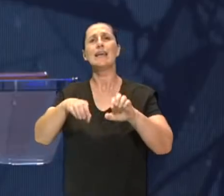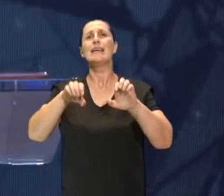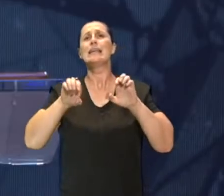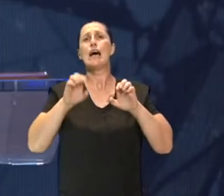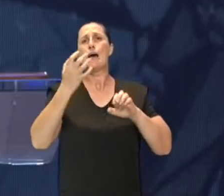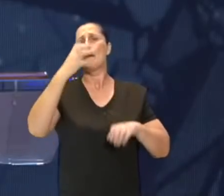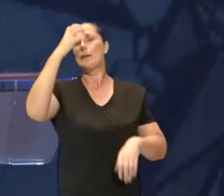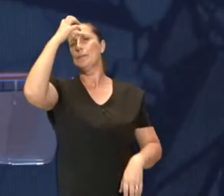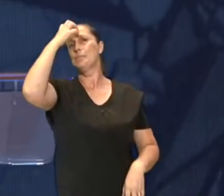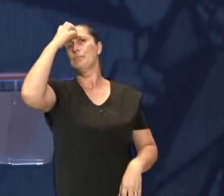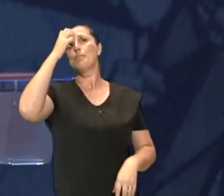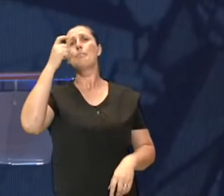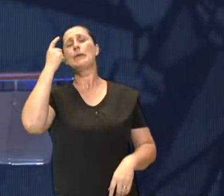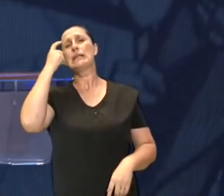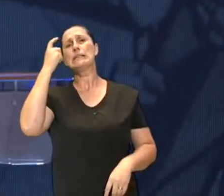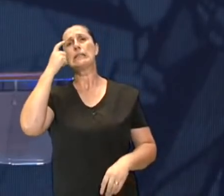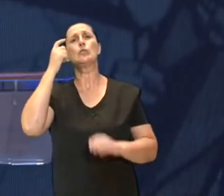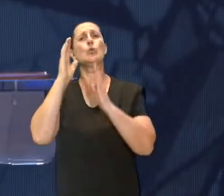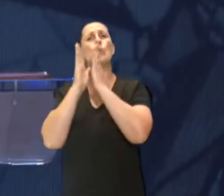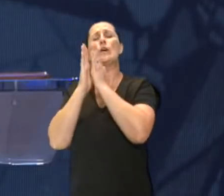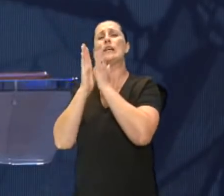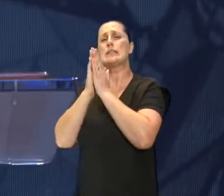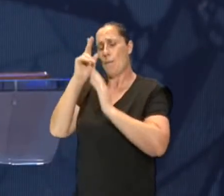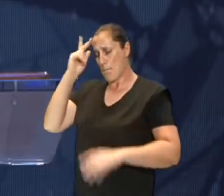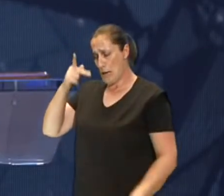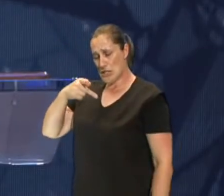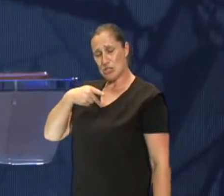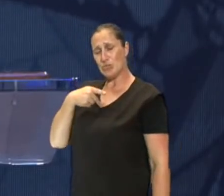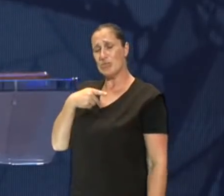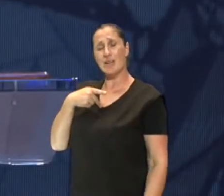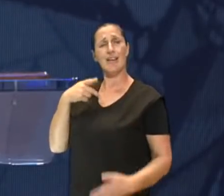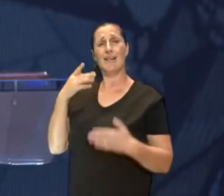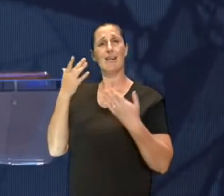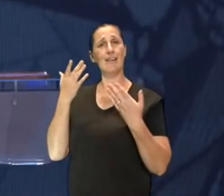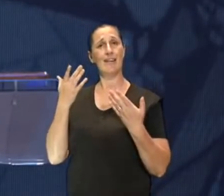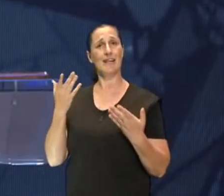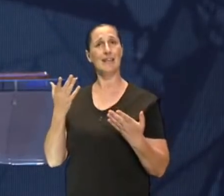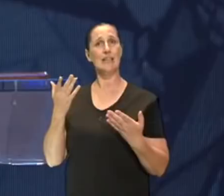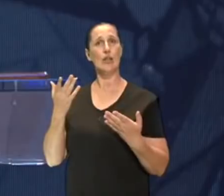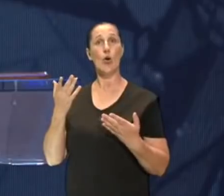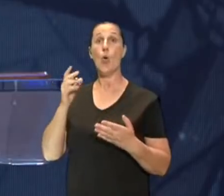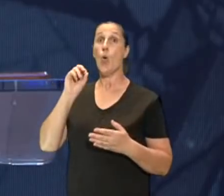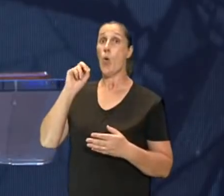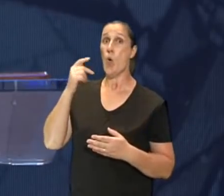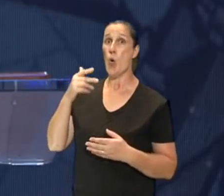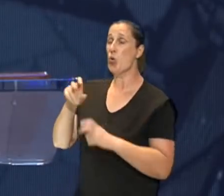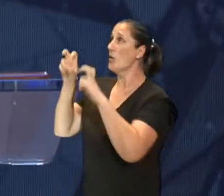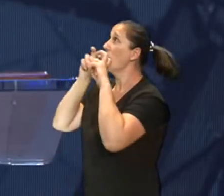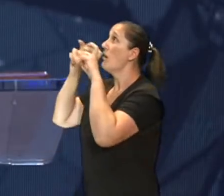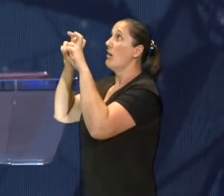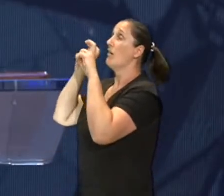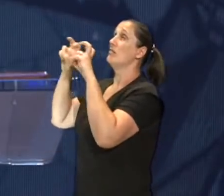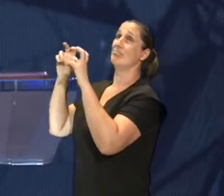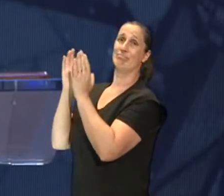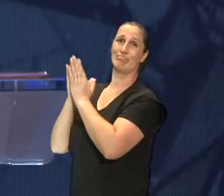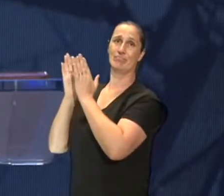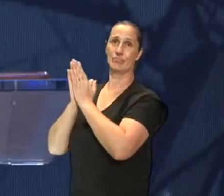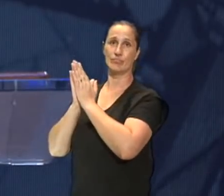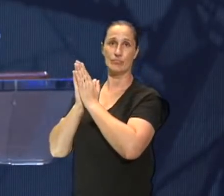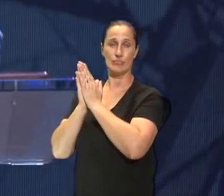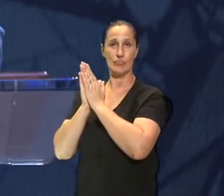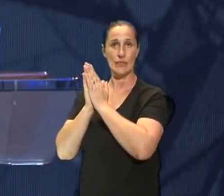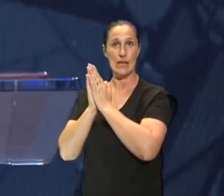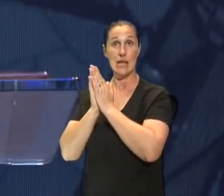sua oração silenciosa, ou quem sabe até a sua oração em gritos na presença do Senhor. E ele estava